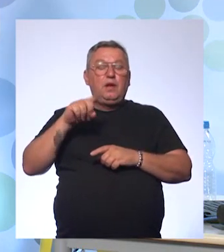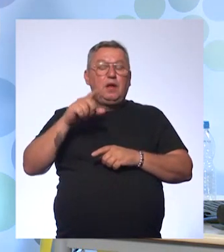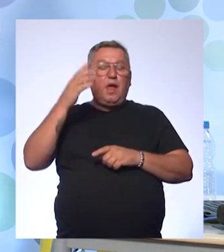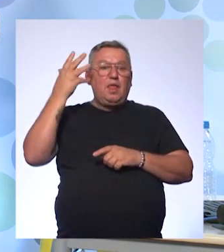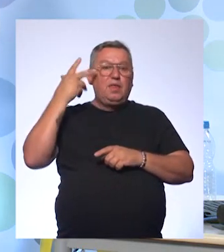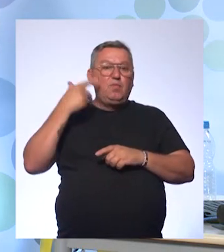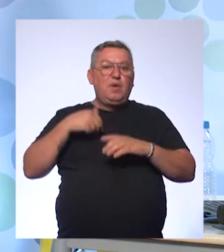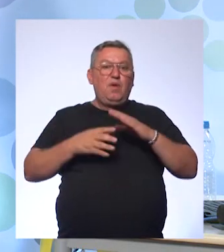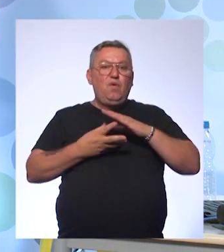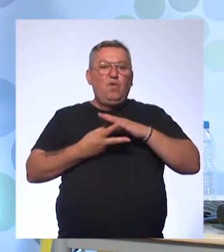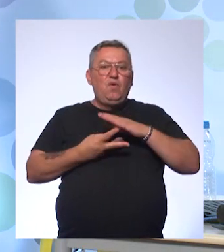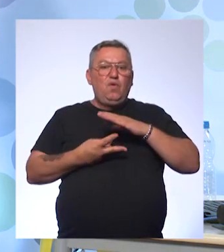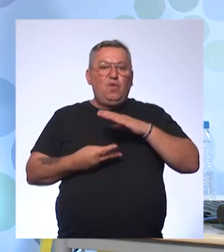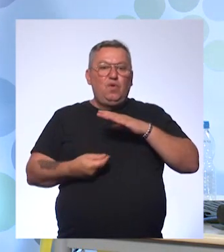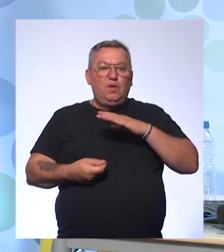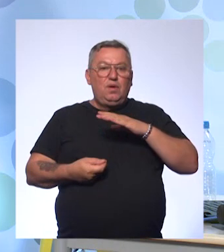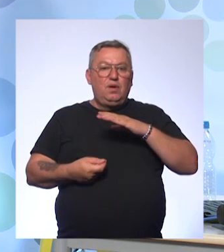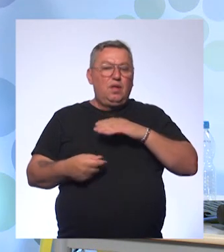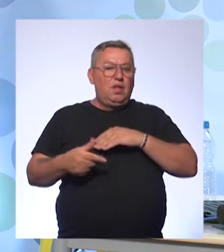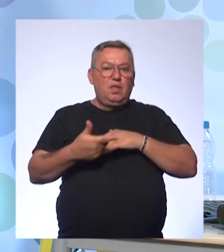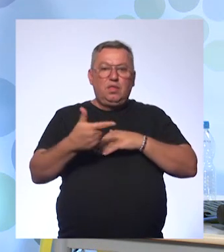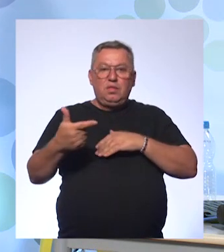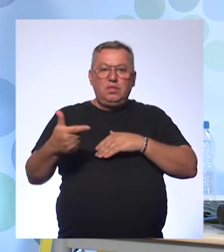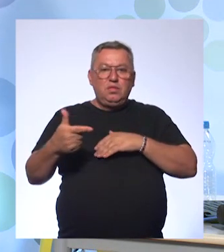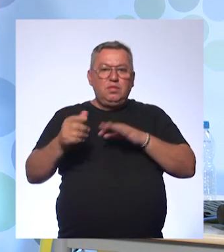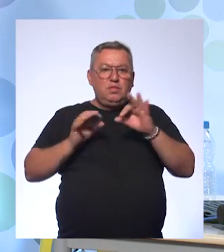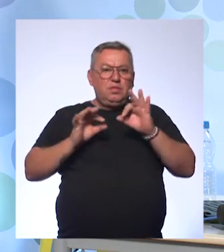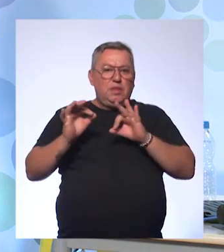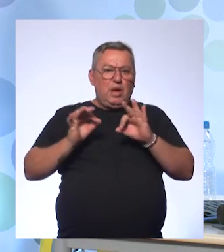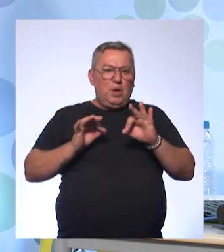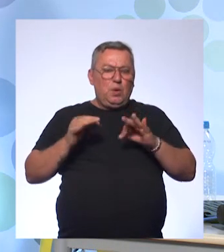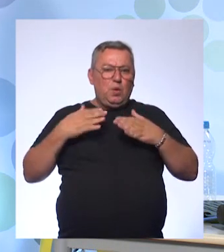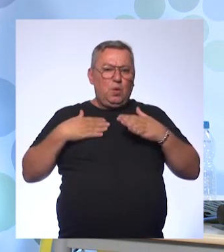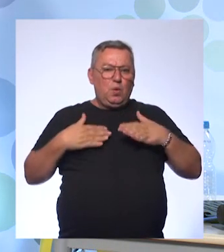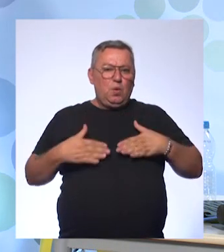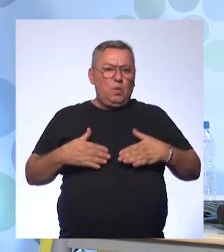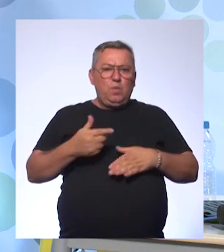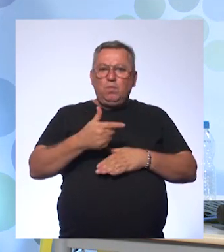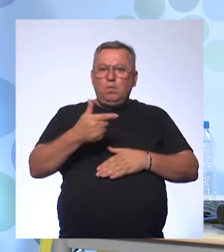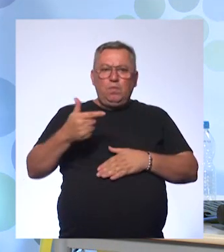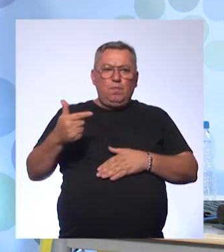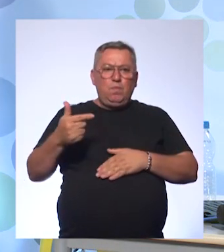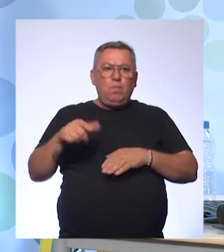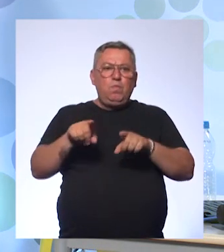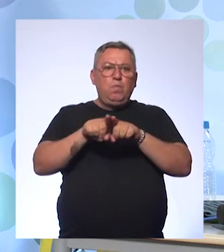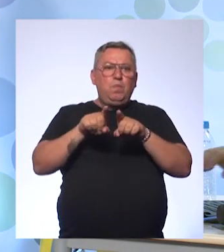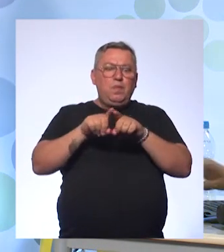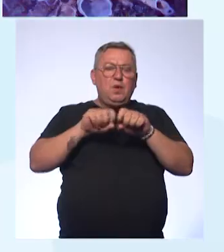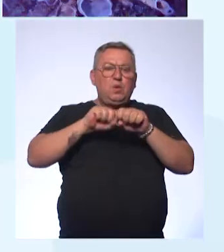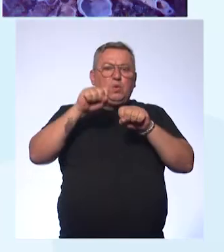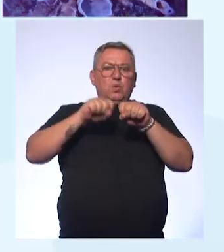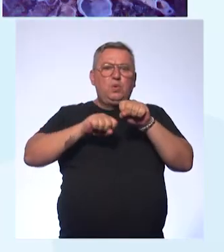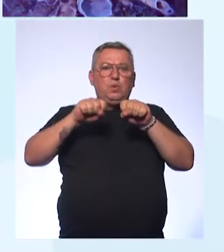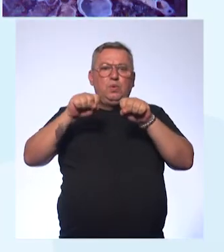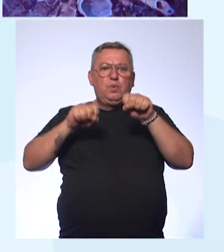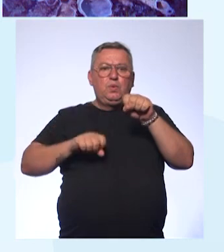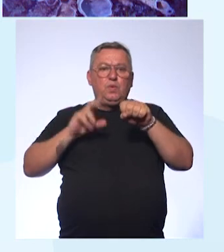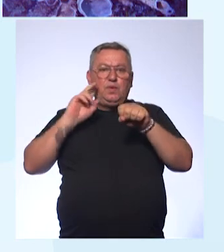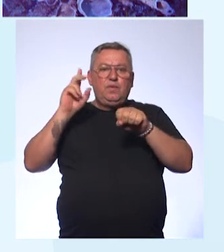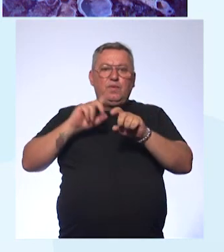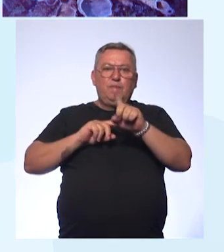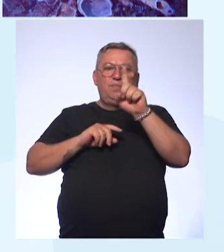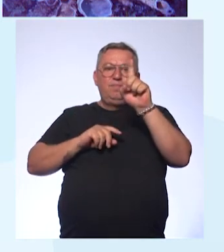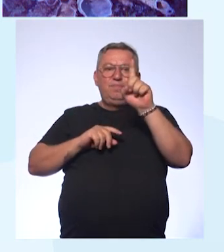filtradores, tá? Eles não têm tecidos organizados, certo? E eles são assimétricos, como eu mostrei